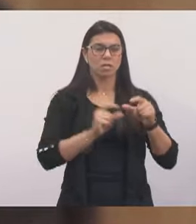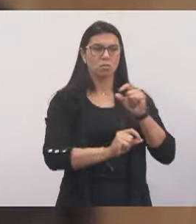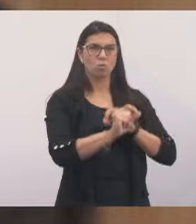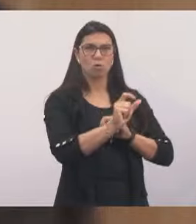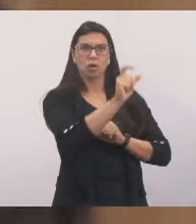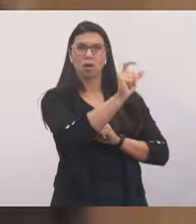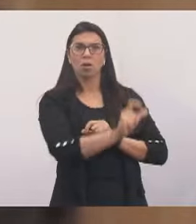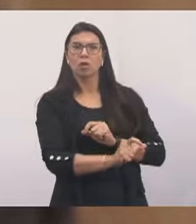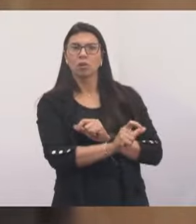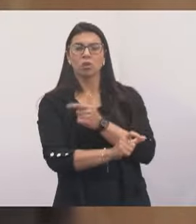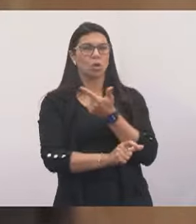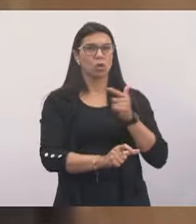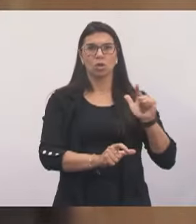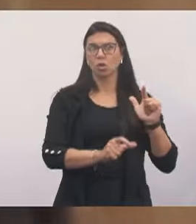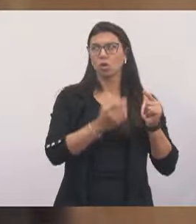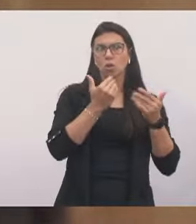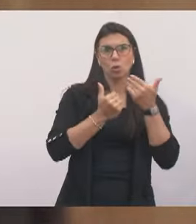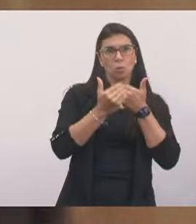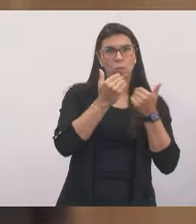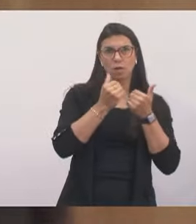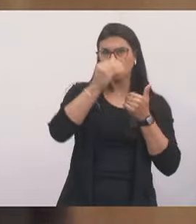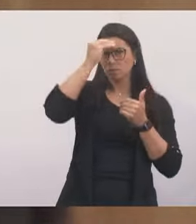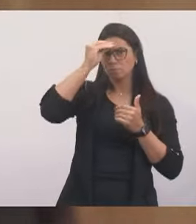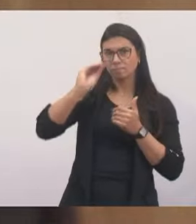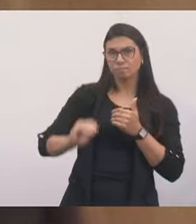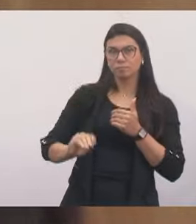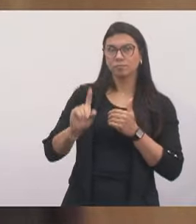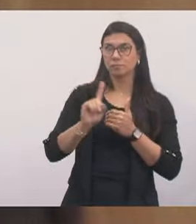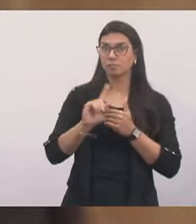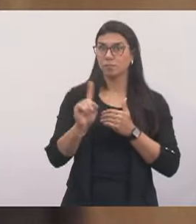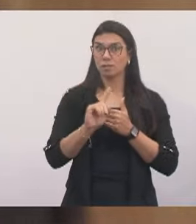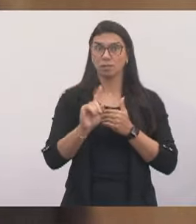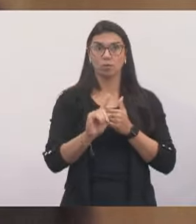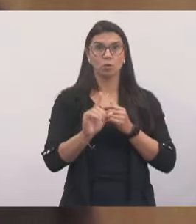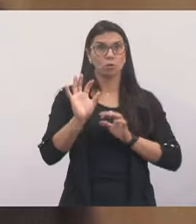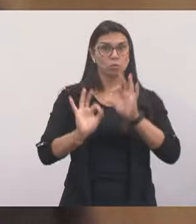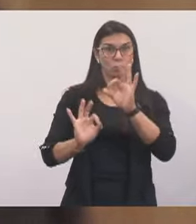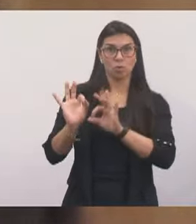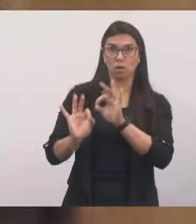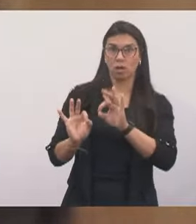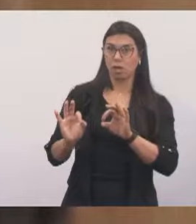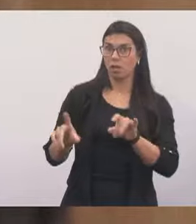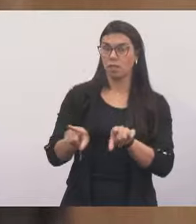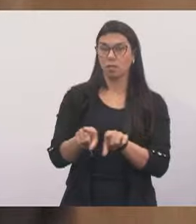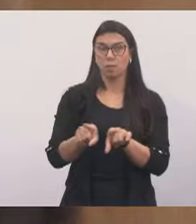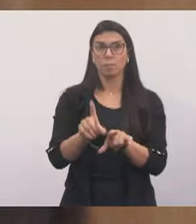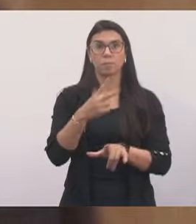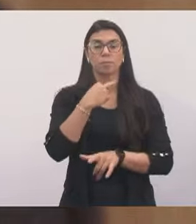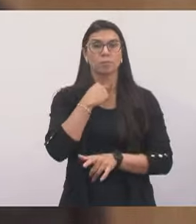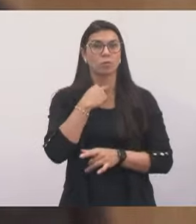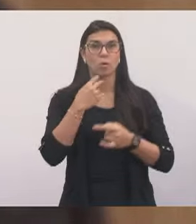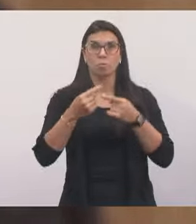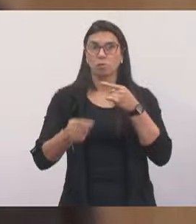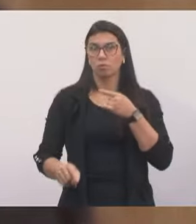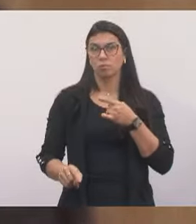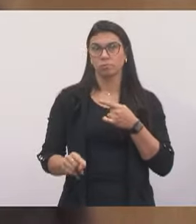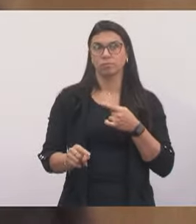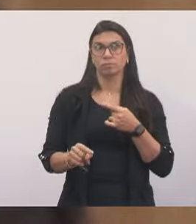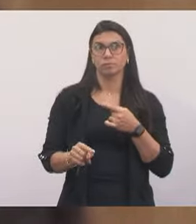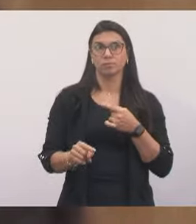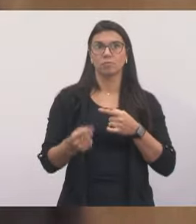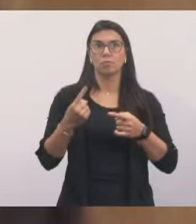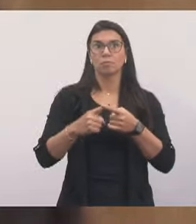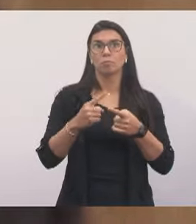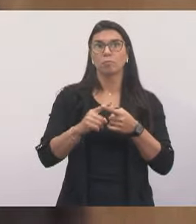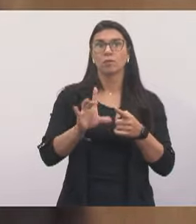come. E o que não come, não julgue aquele que come,